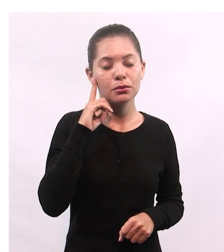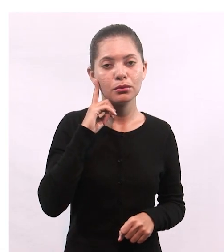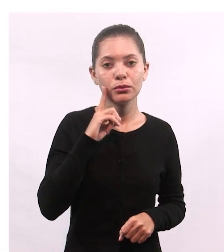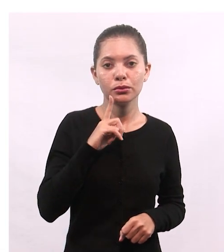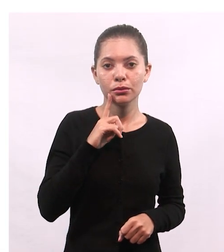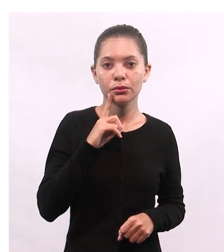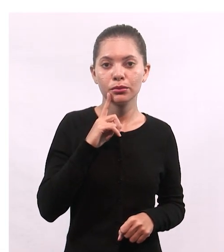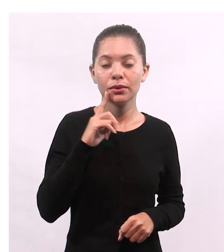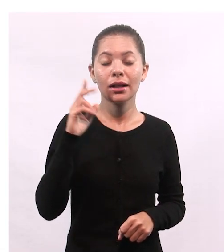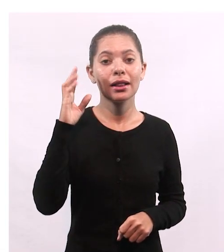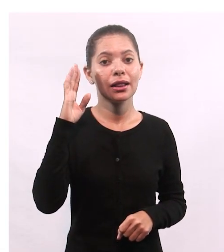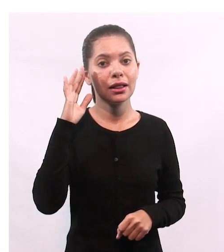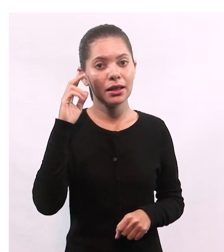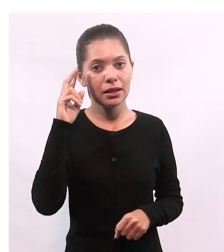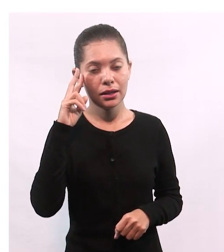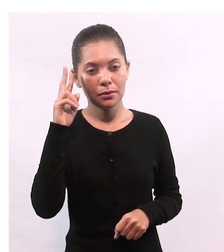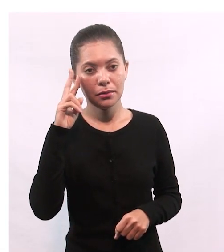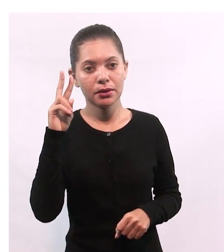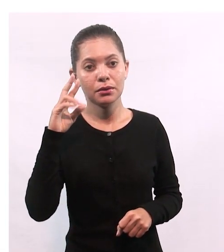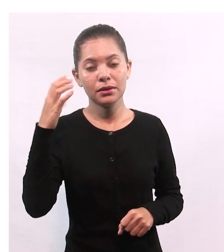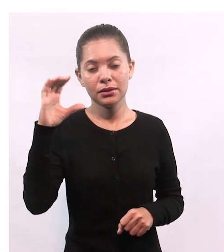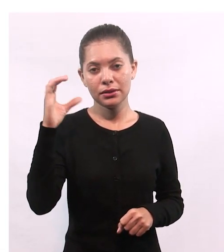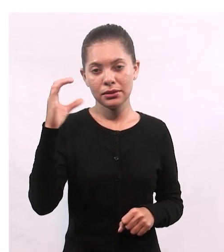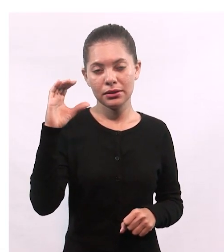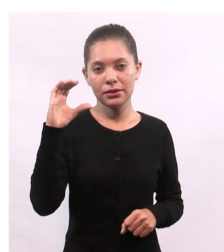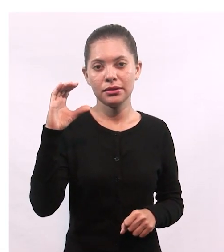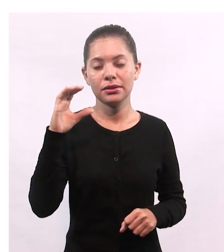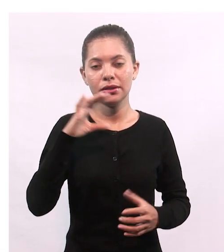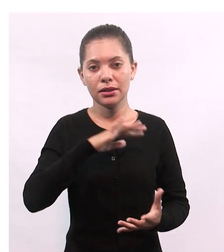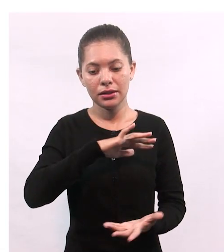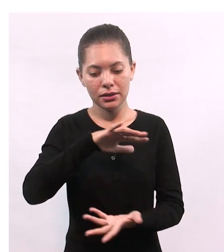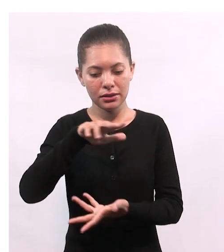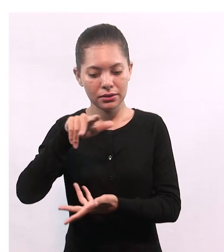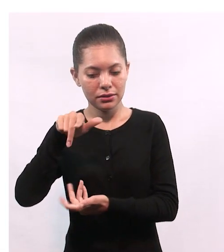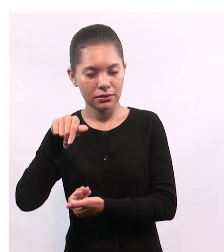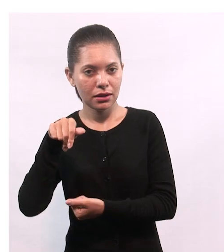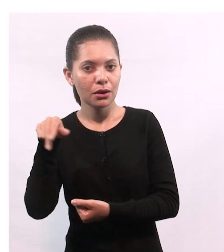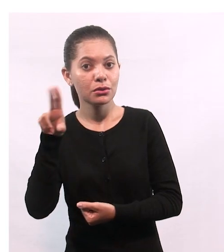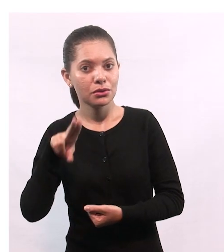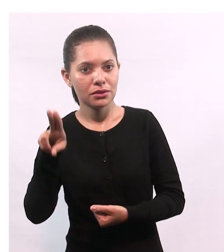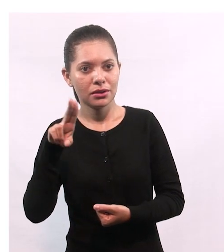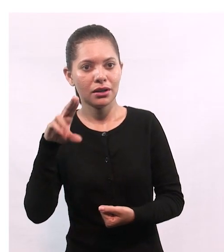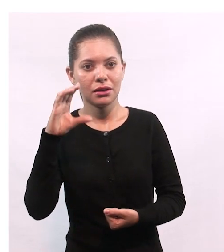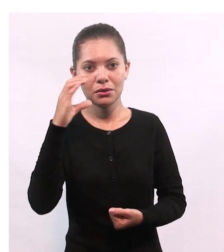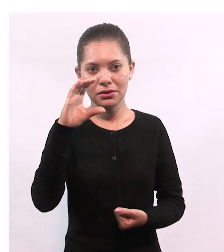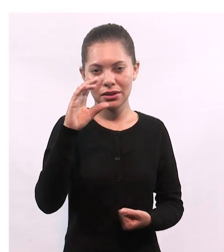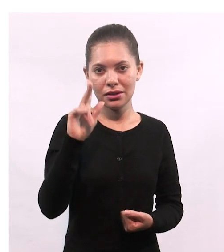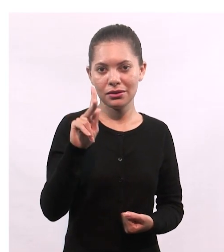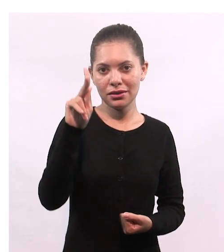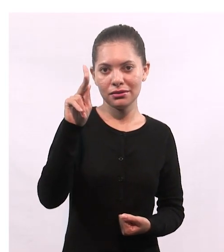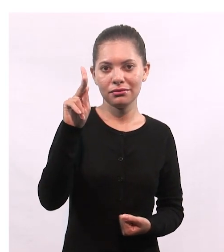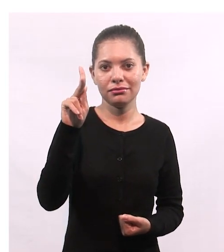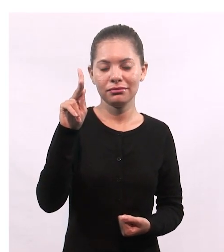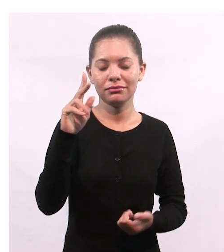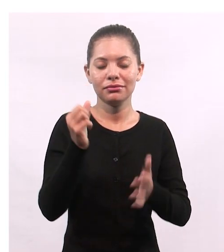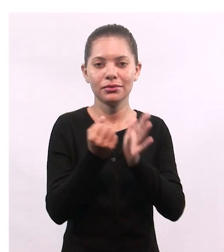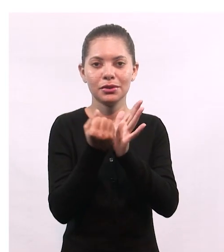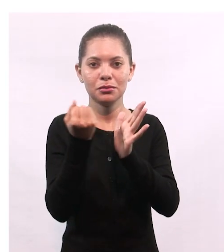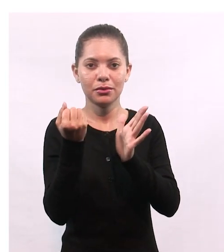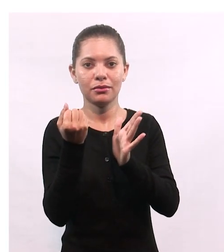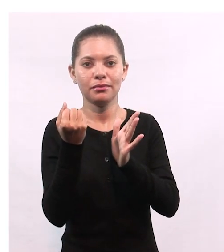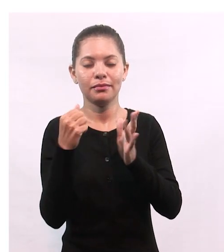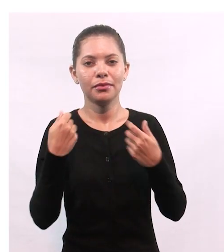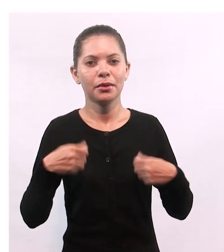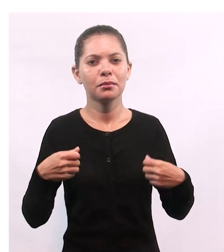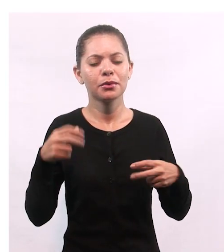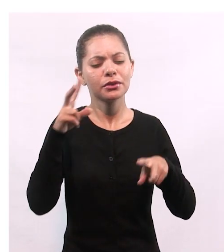Estados Unidos. Mas lembrando que aí no meio científico e no meio internacional, os mais adotados é o Celsius e Kelvin. E